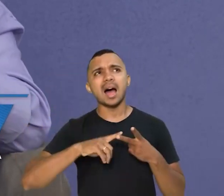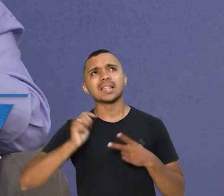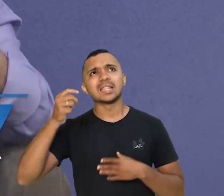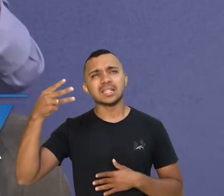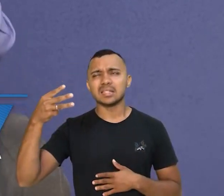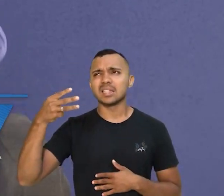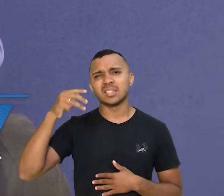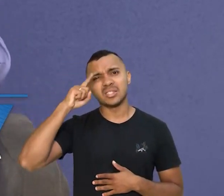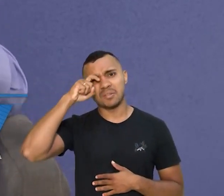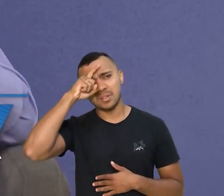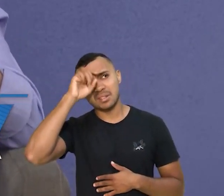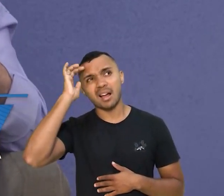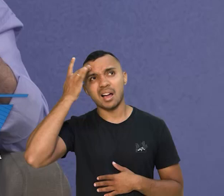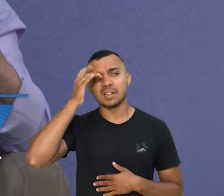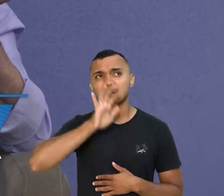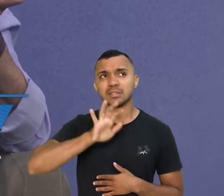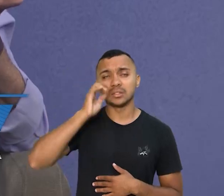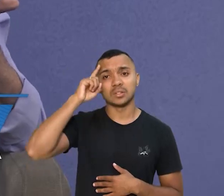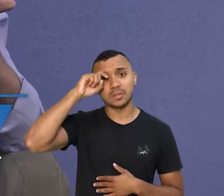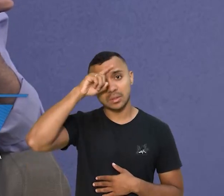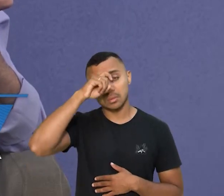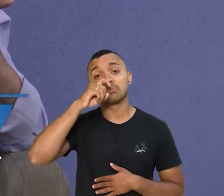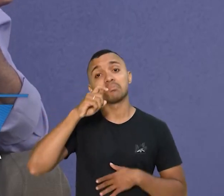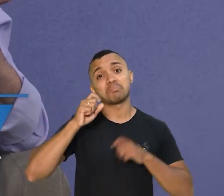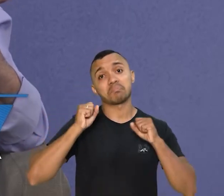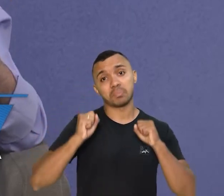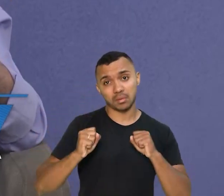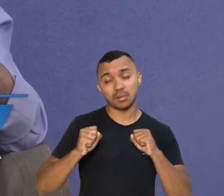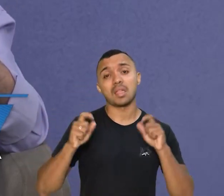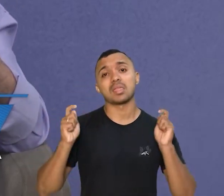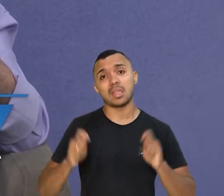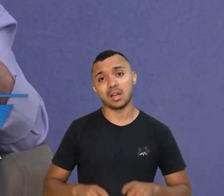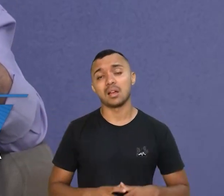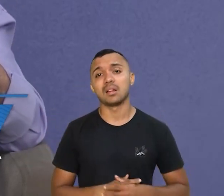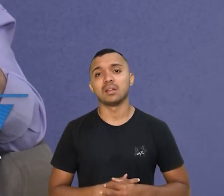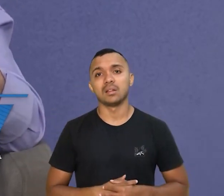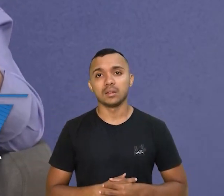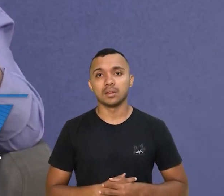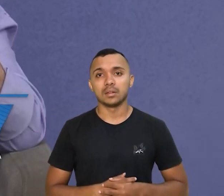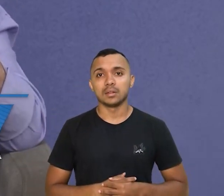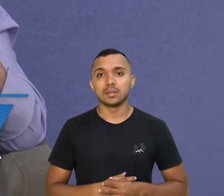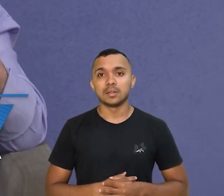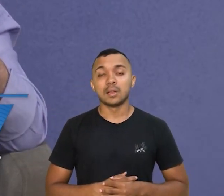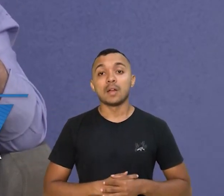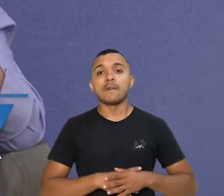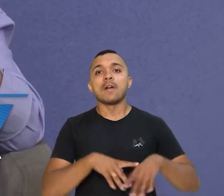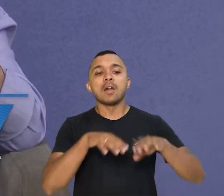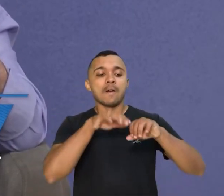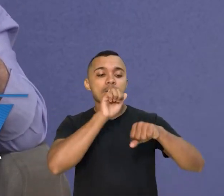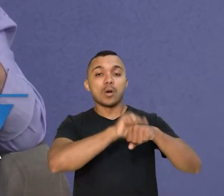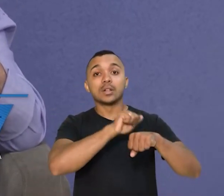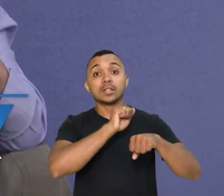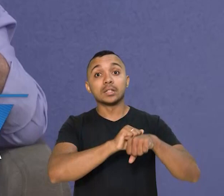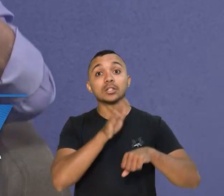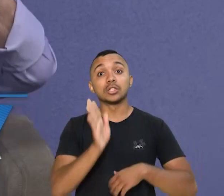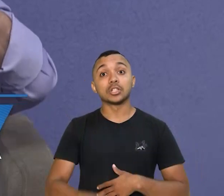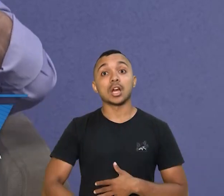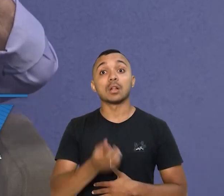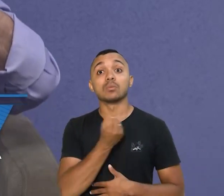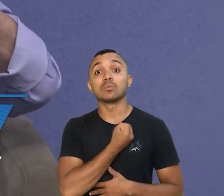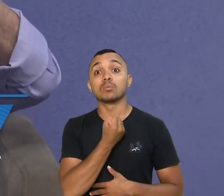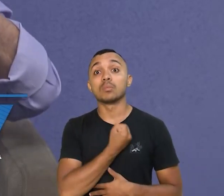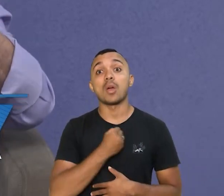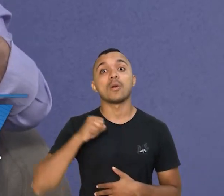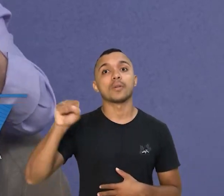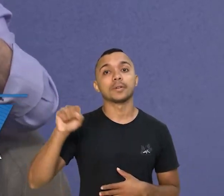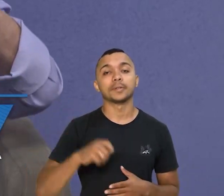façanha de ficar em quarto, mas pode, porque ainda tem jogo a cumprir. Ele está ali, veja bem, ele está em oitavo, né? Hoje ele vai